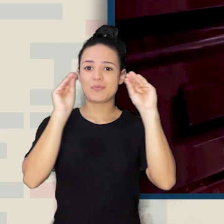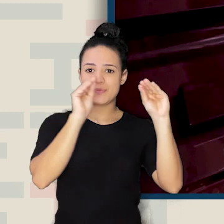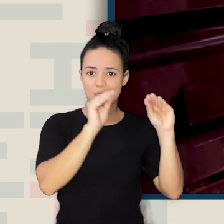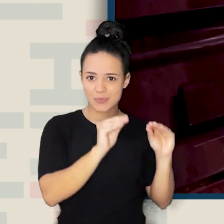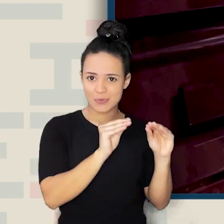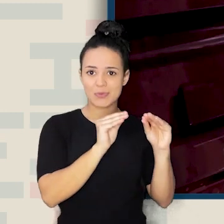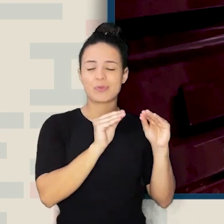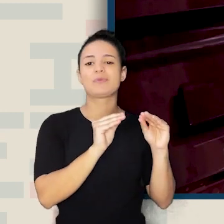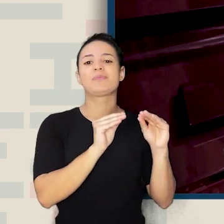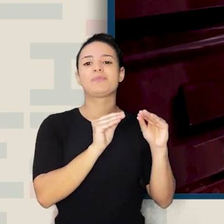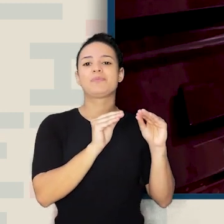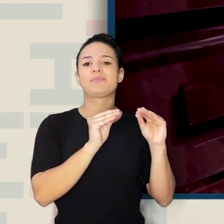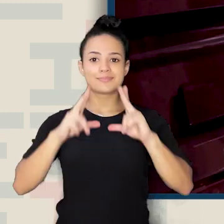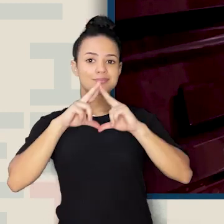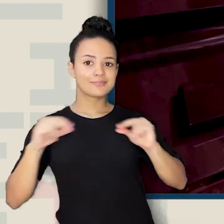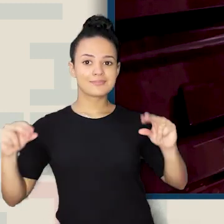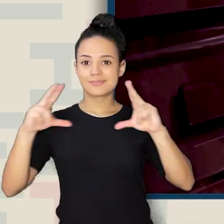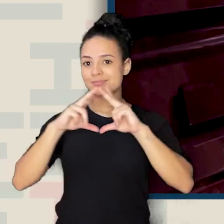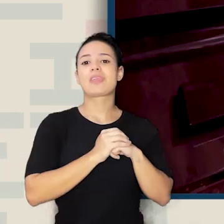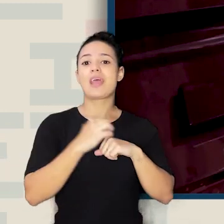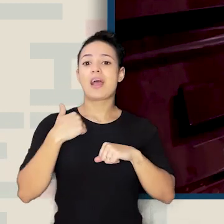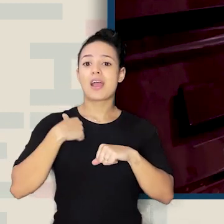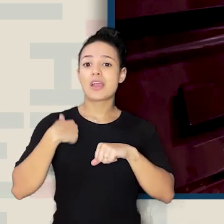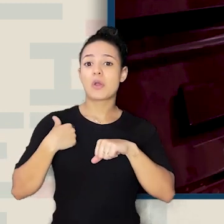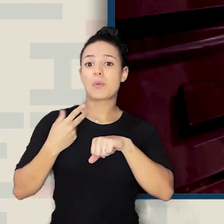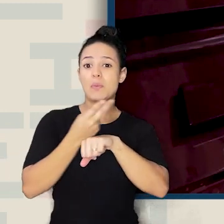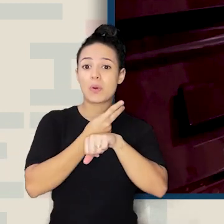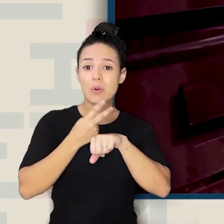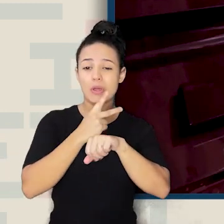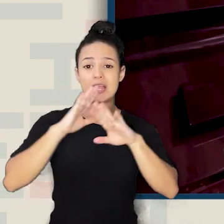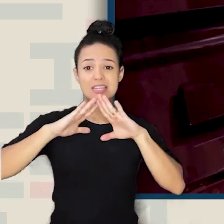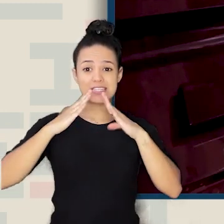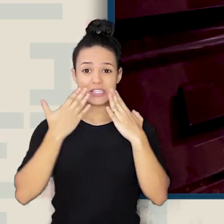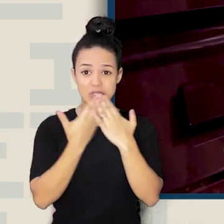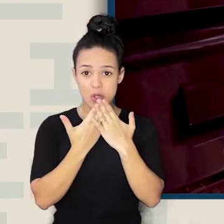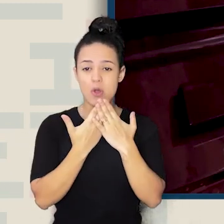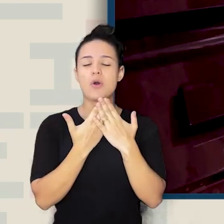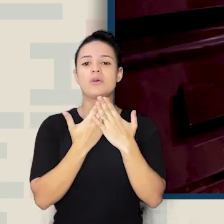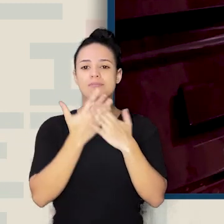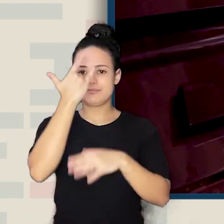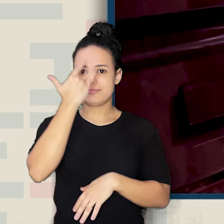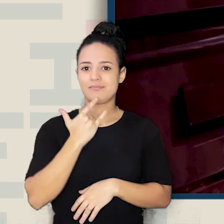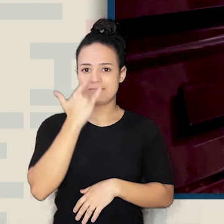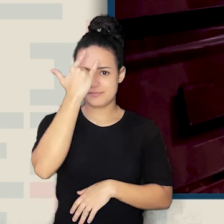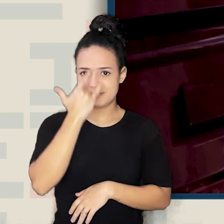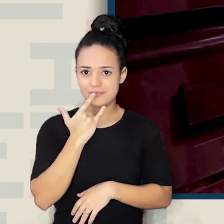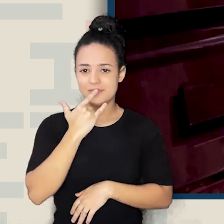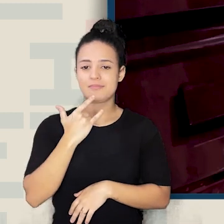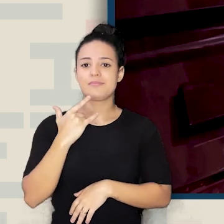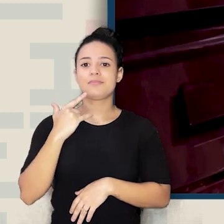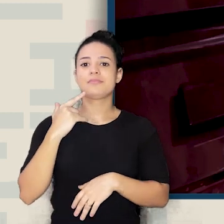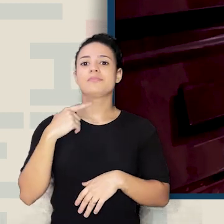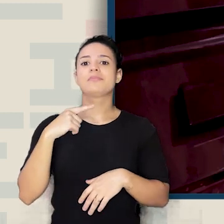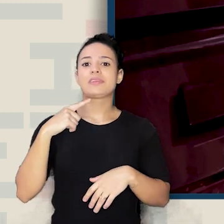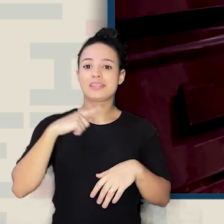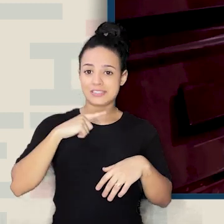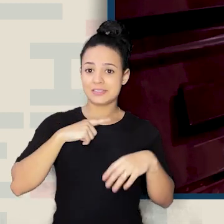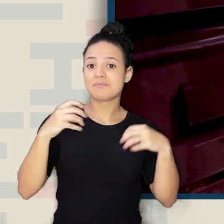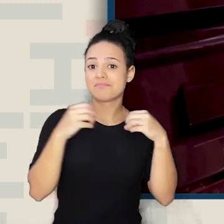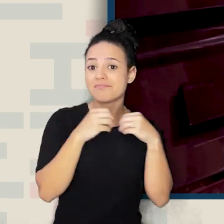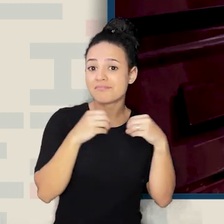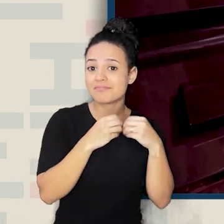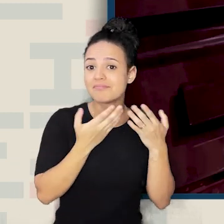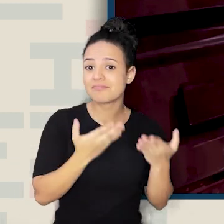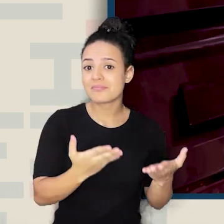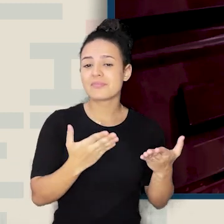E aí eu procurei a Escola de Deficientes Visuais, que fica aqui na L2 Sul. E dela eu me